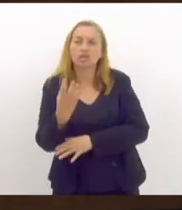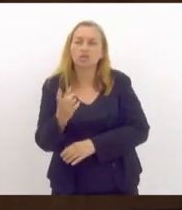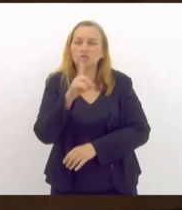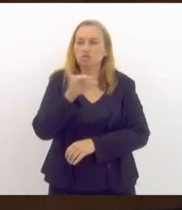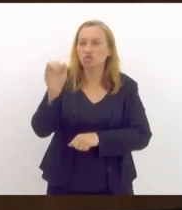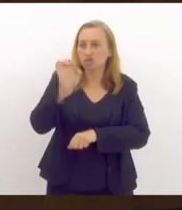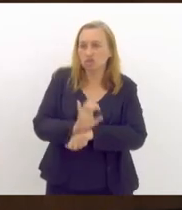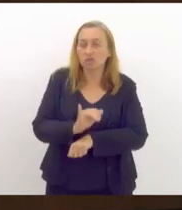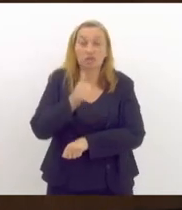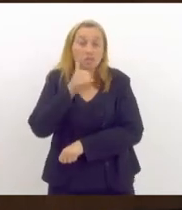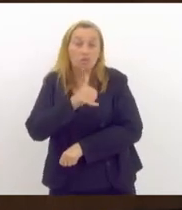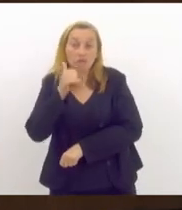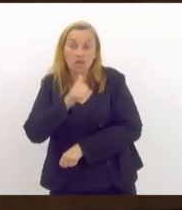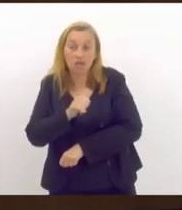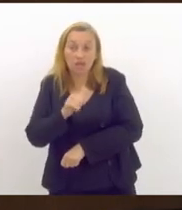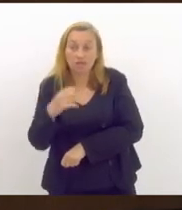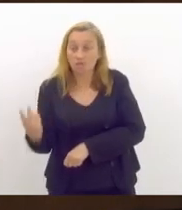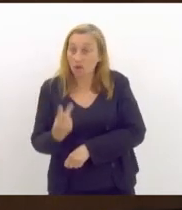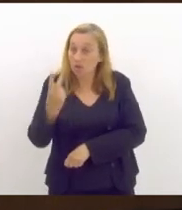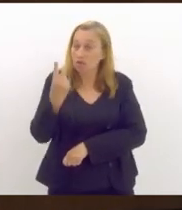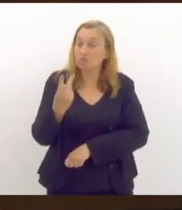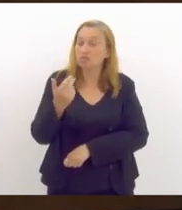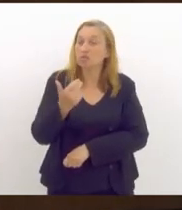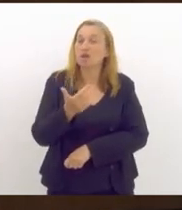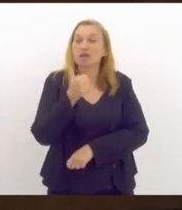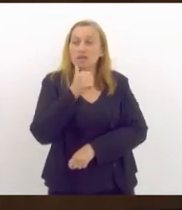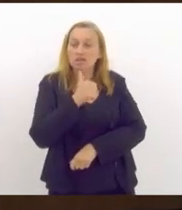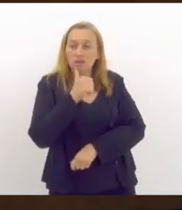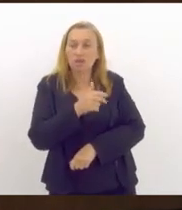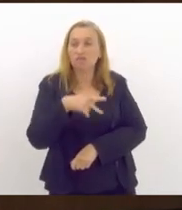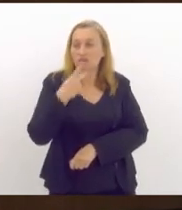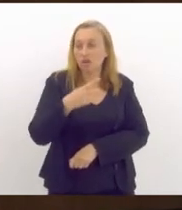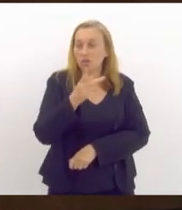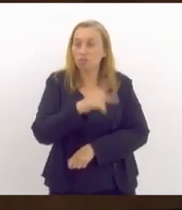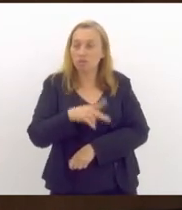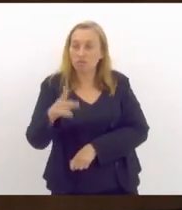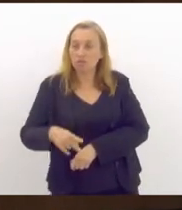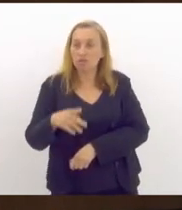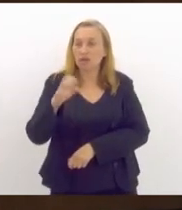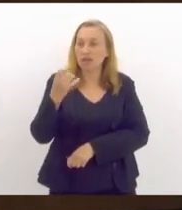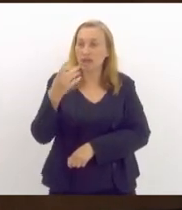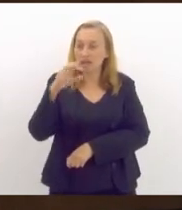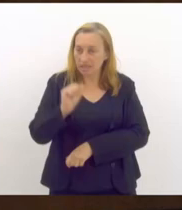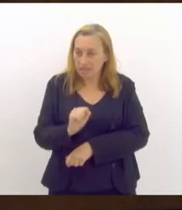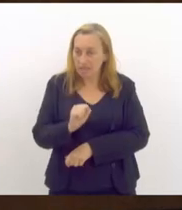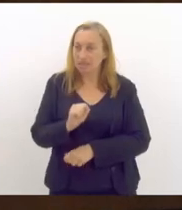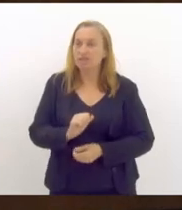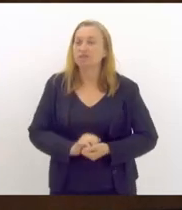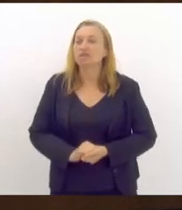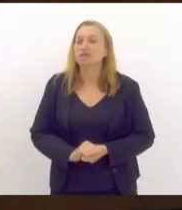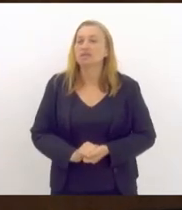Estadual da mulher heroína como a senhora mesmo disse a senhora professora Helena de Abreu Batista